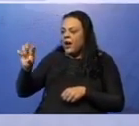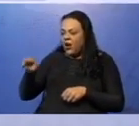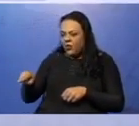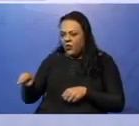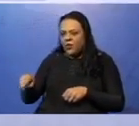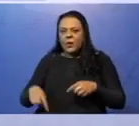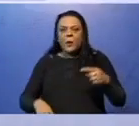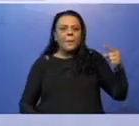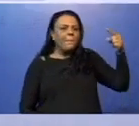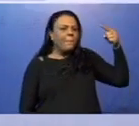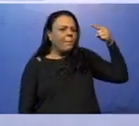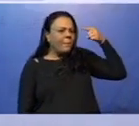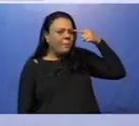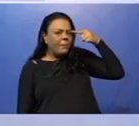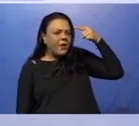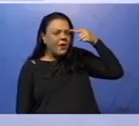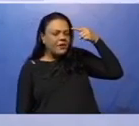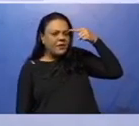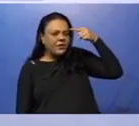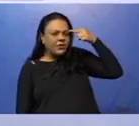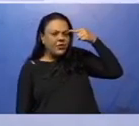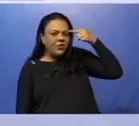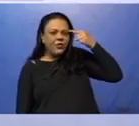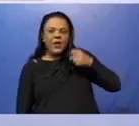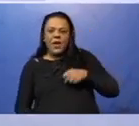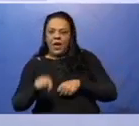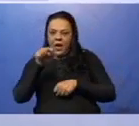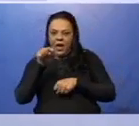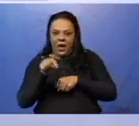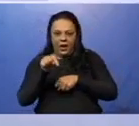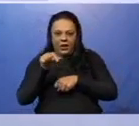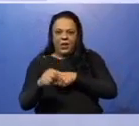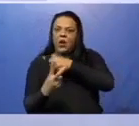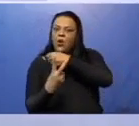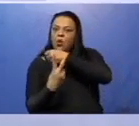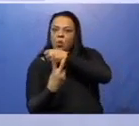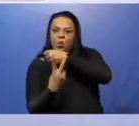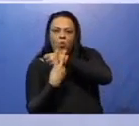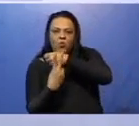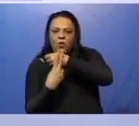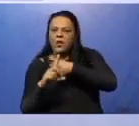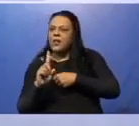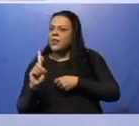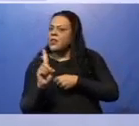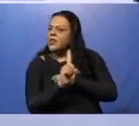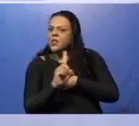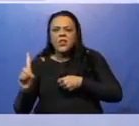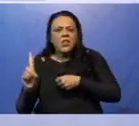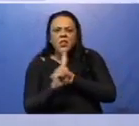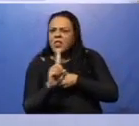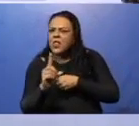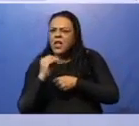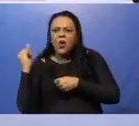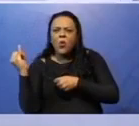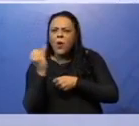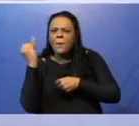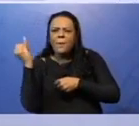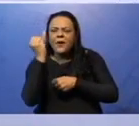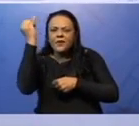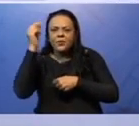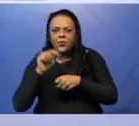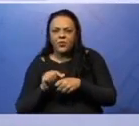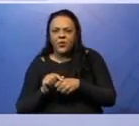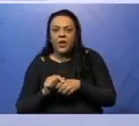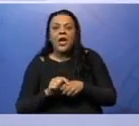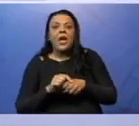o verbo a palavra mais importante do predicado, e sim o pensativo. O pensativo, ele se